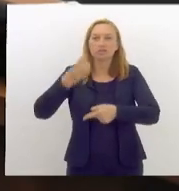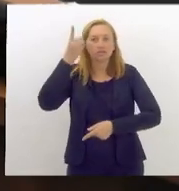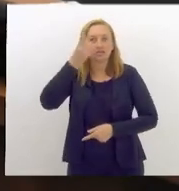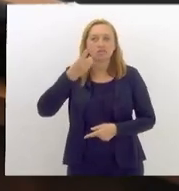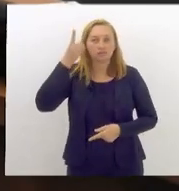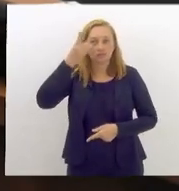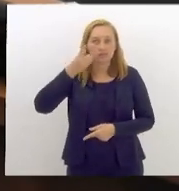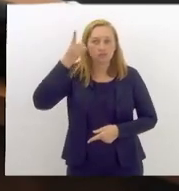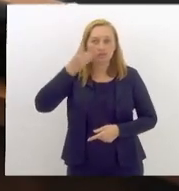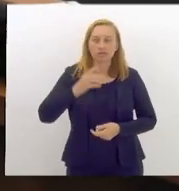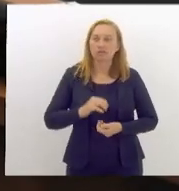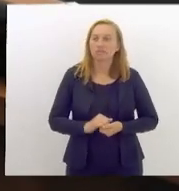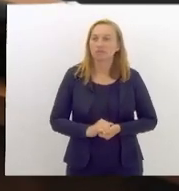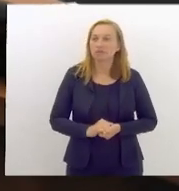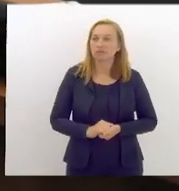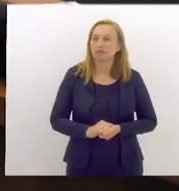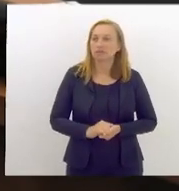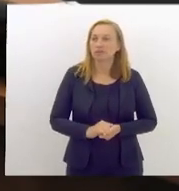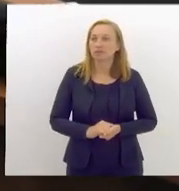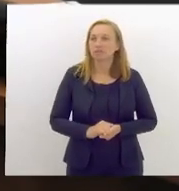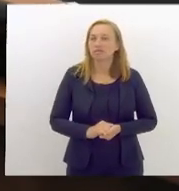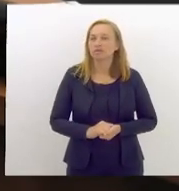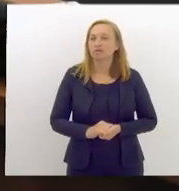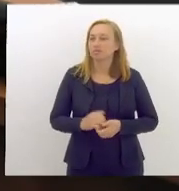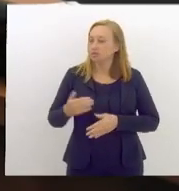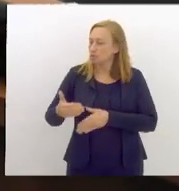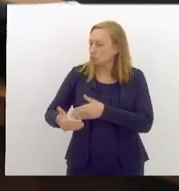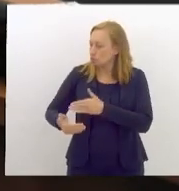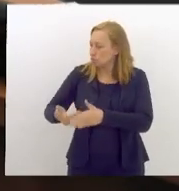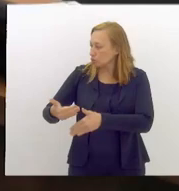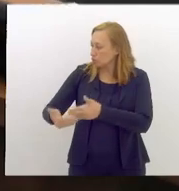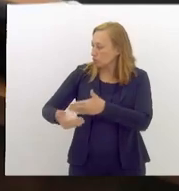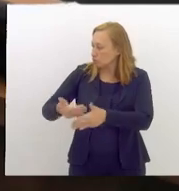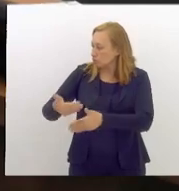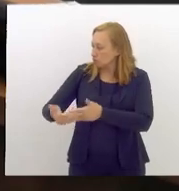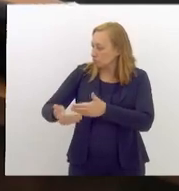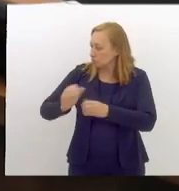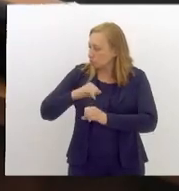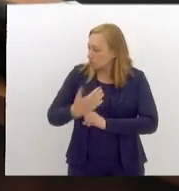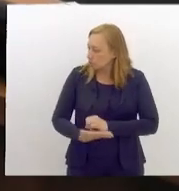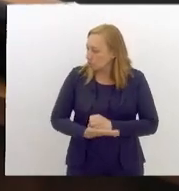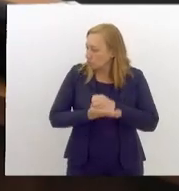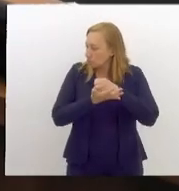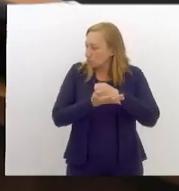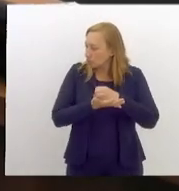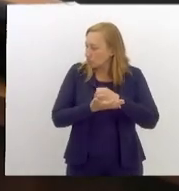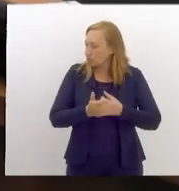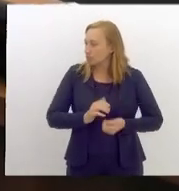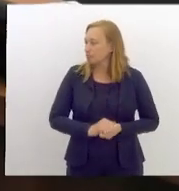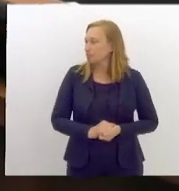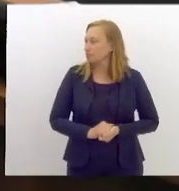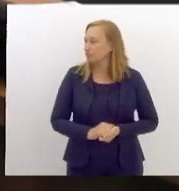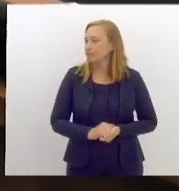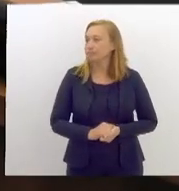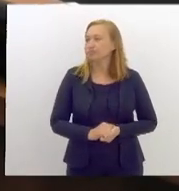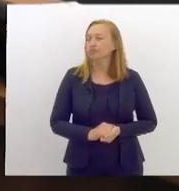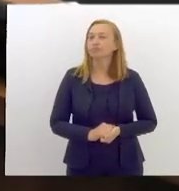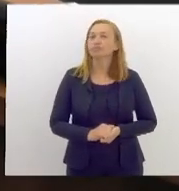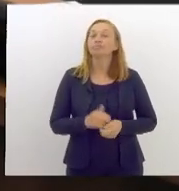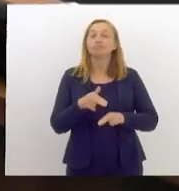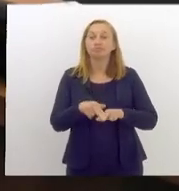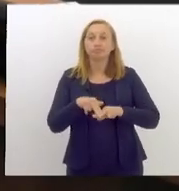tornar esse processo sustentável financeiramente portanto